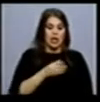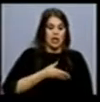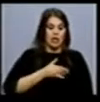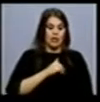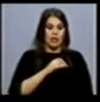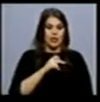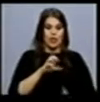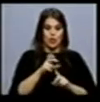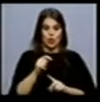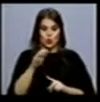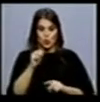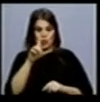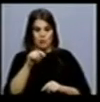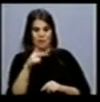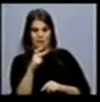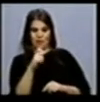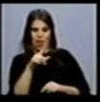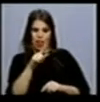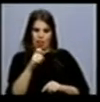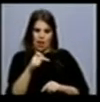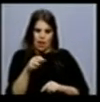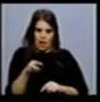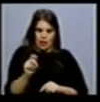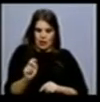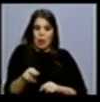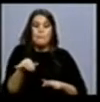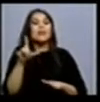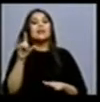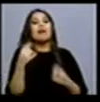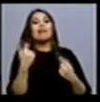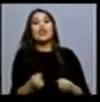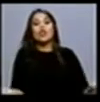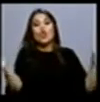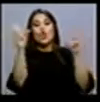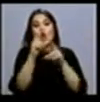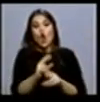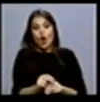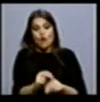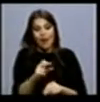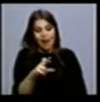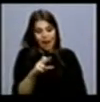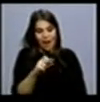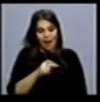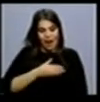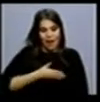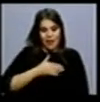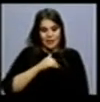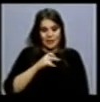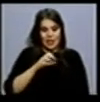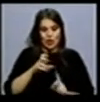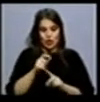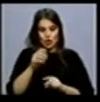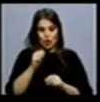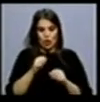Allen. Agora, o que a Juno nos conta é que há uma nova cintura de radiações, ainda por cima mais próxima das camadas mais